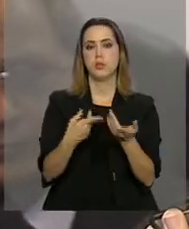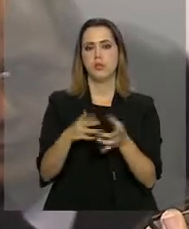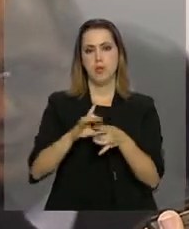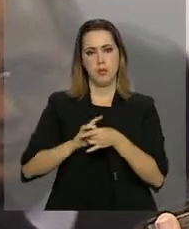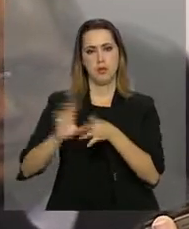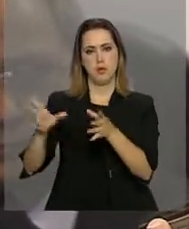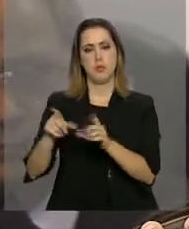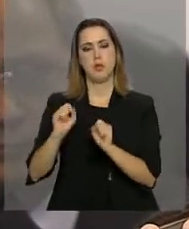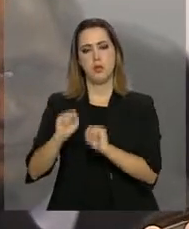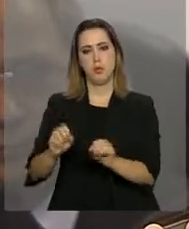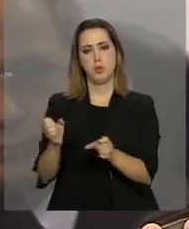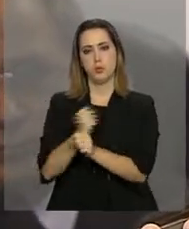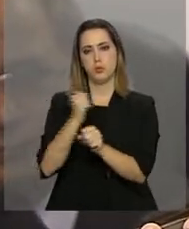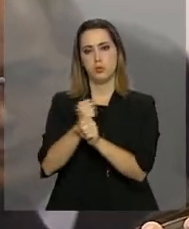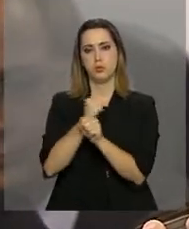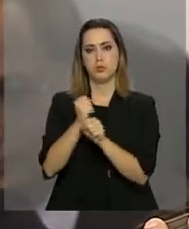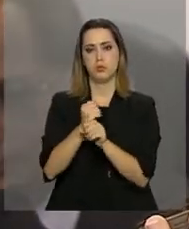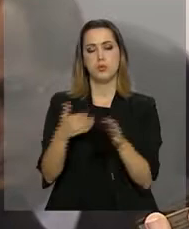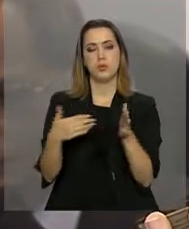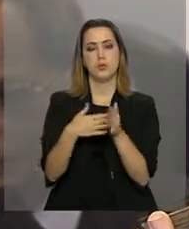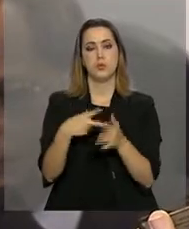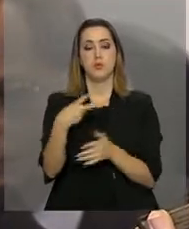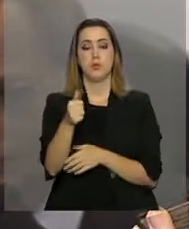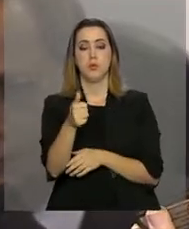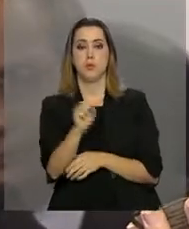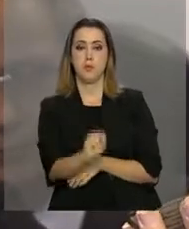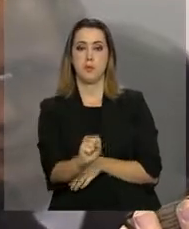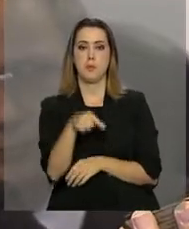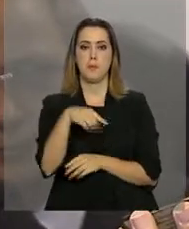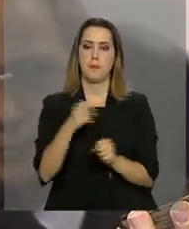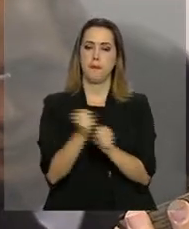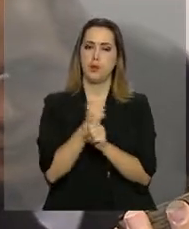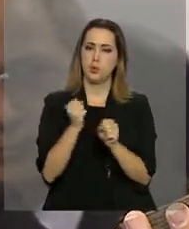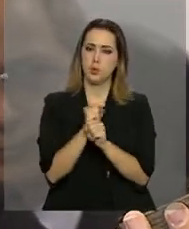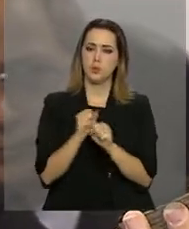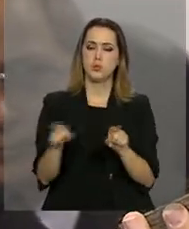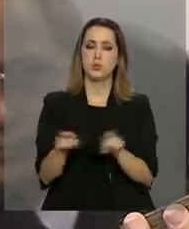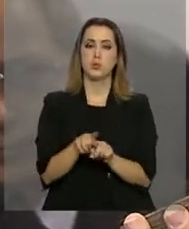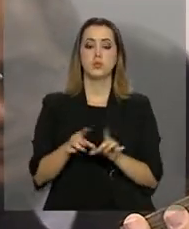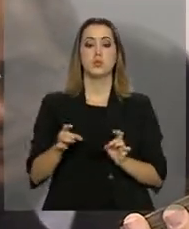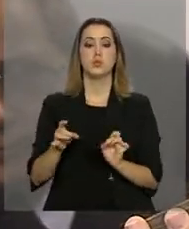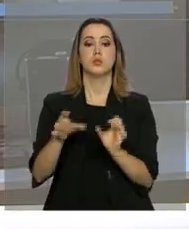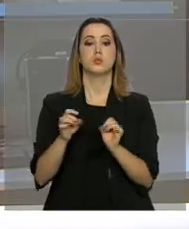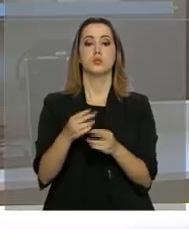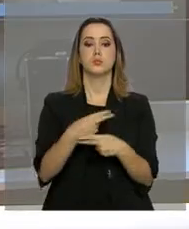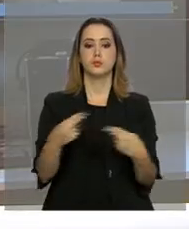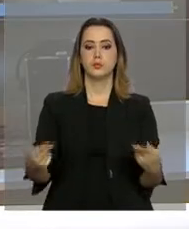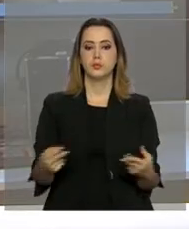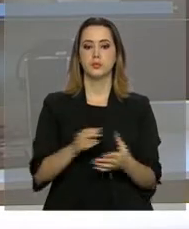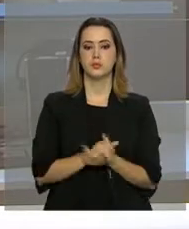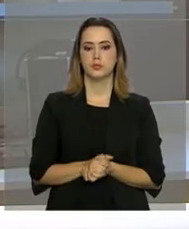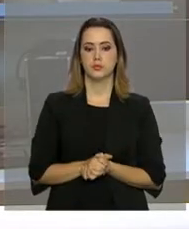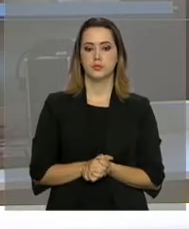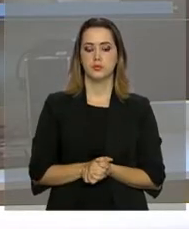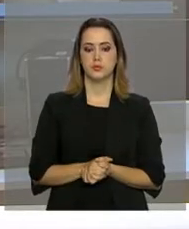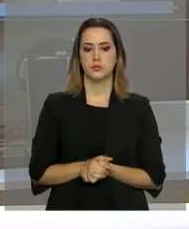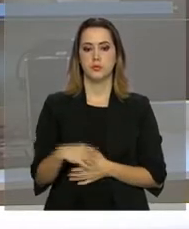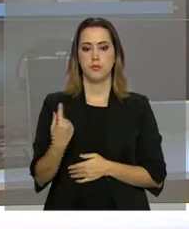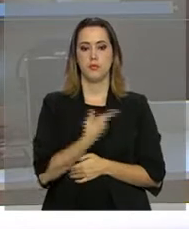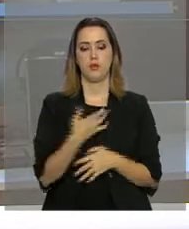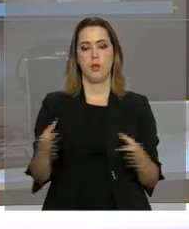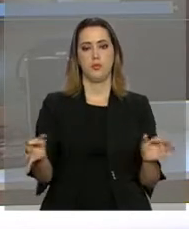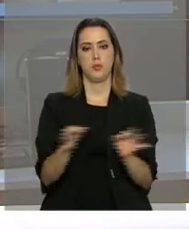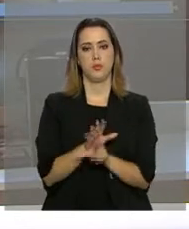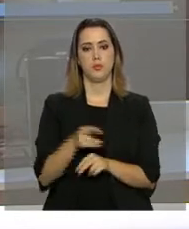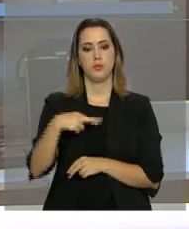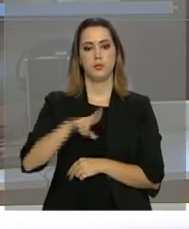31 12 de 18 de prazo para construção e venda dessas unidades e assim encerramos esta